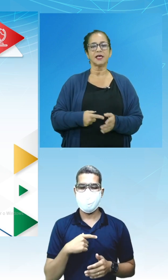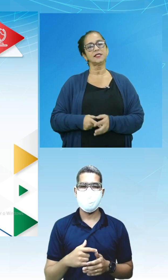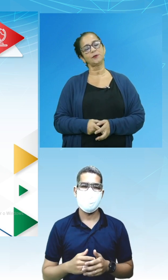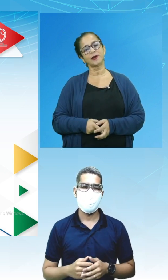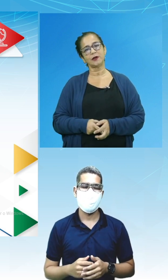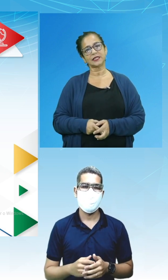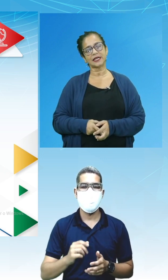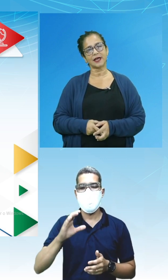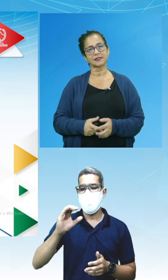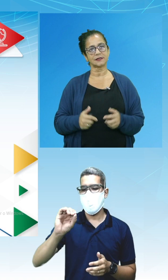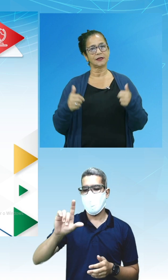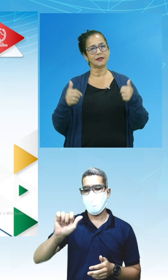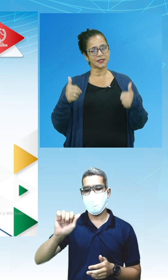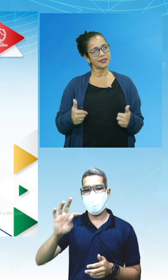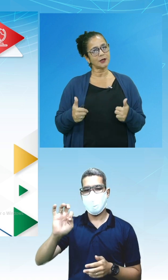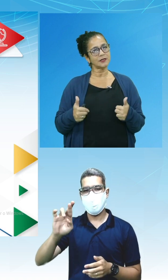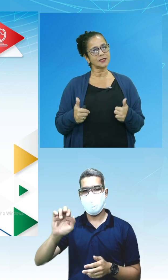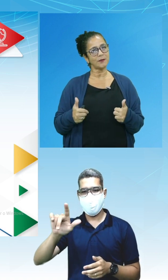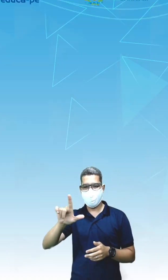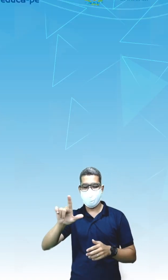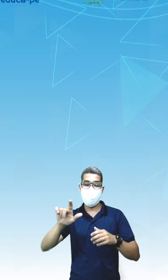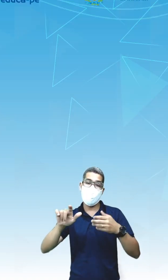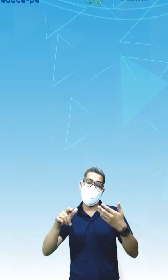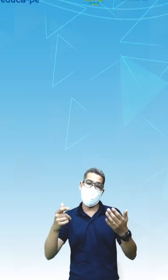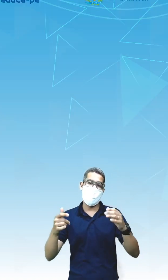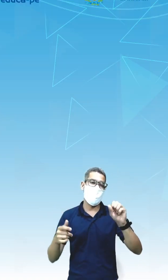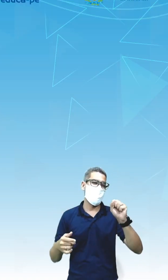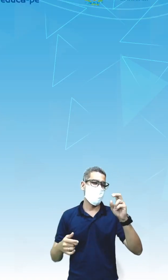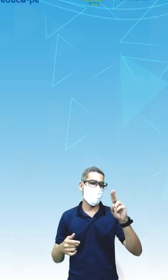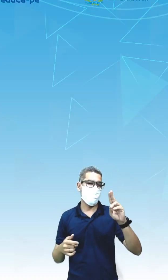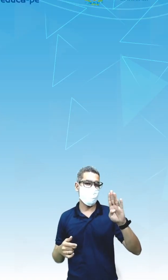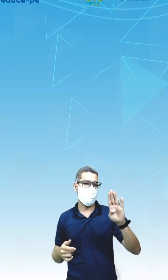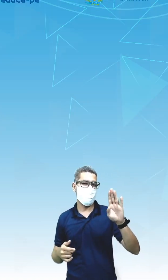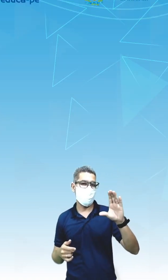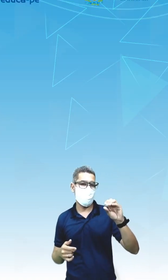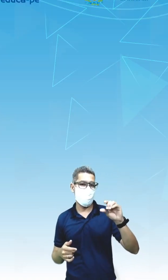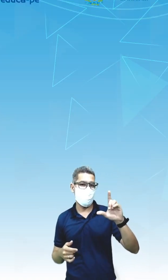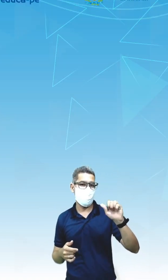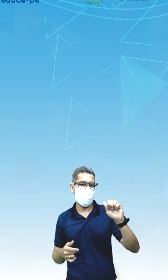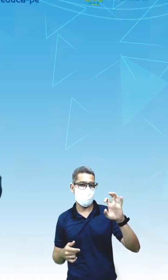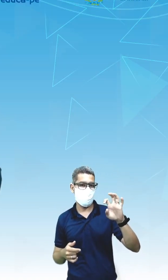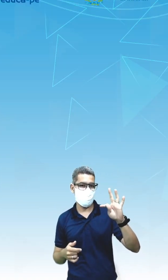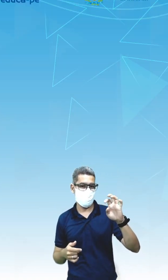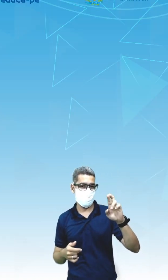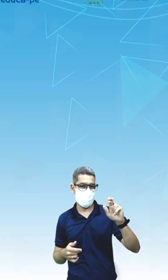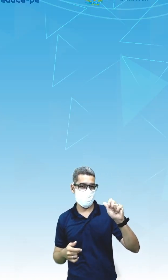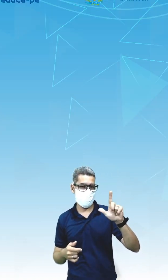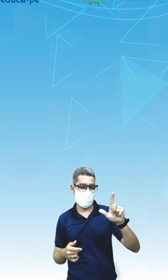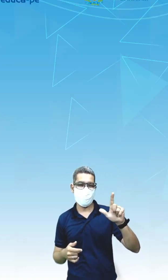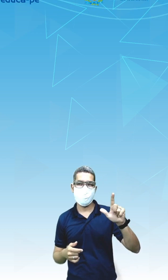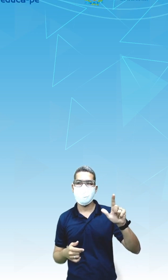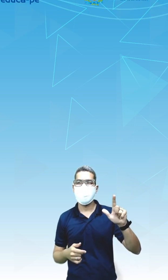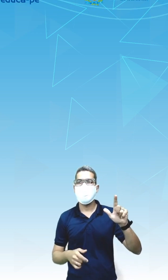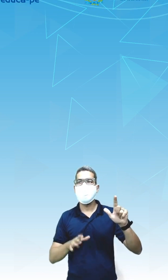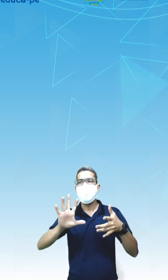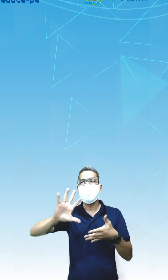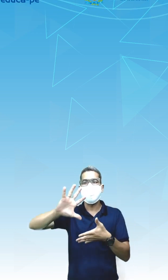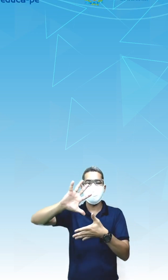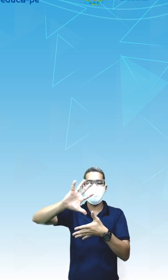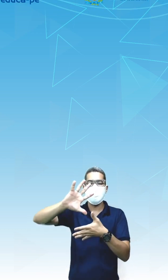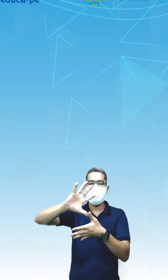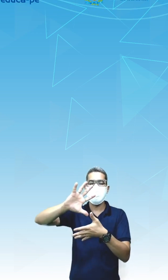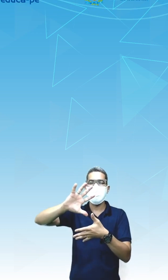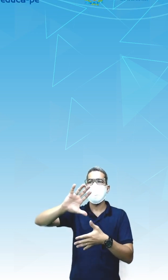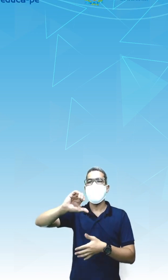colaterais e subcolaterais. Entenderam, meus amores? E o que seria cartografia,